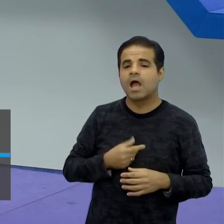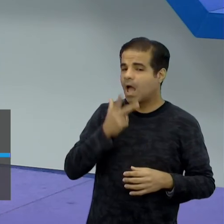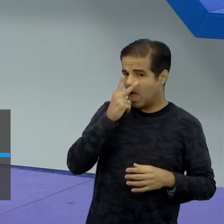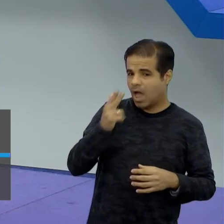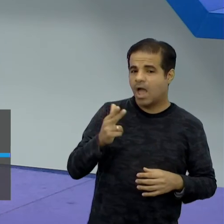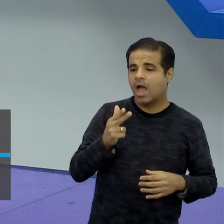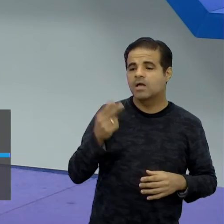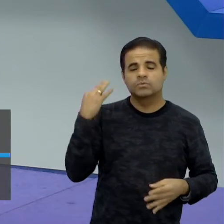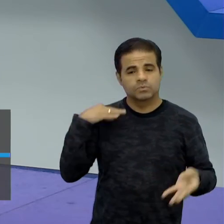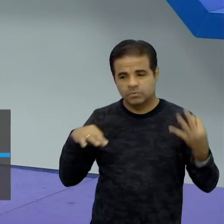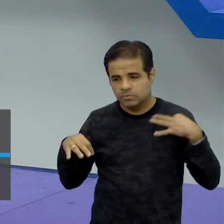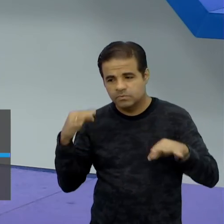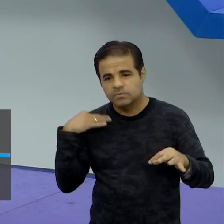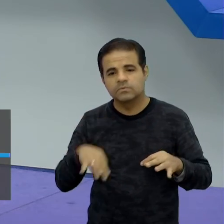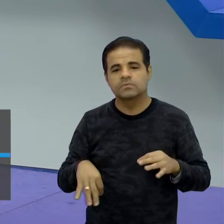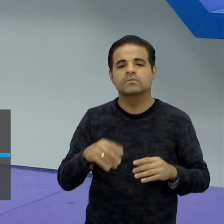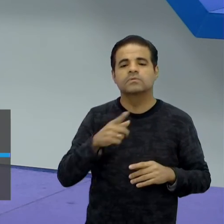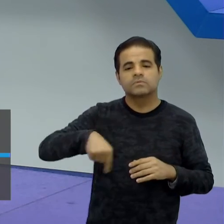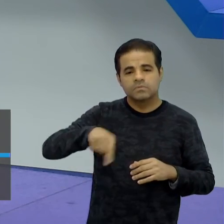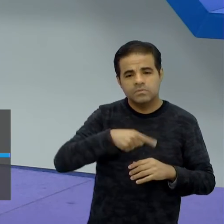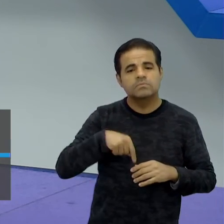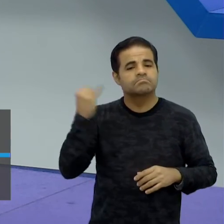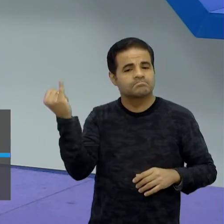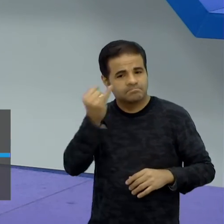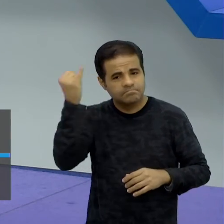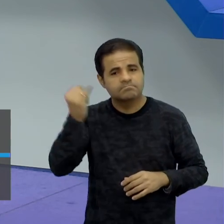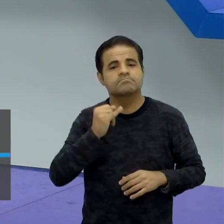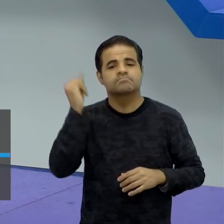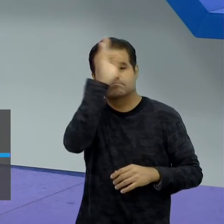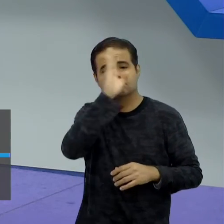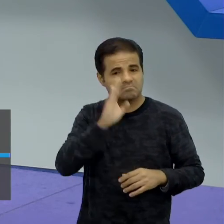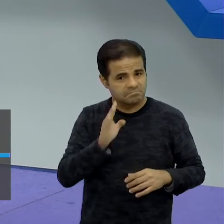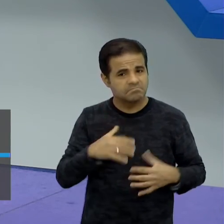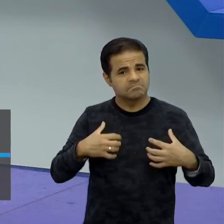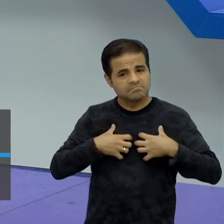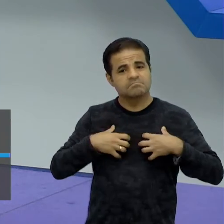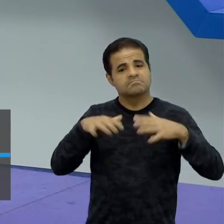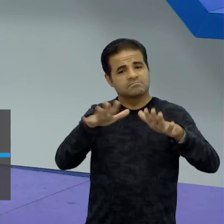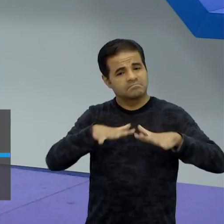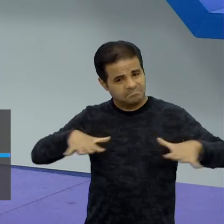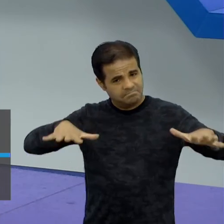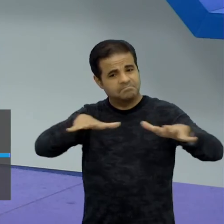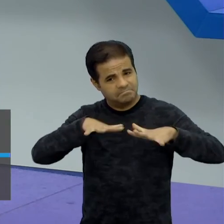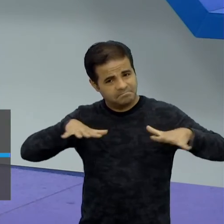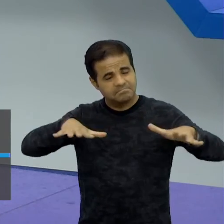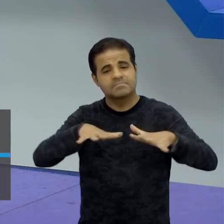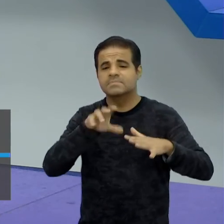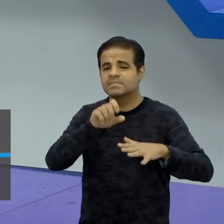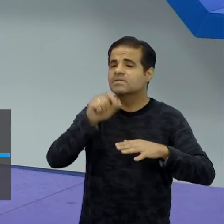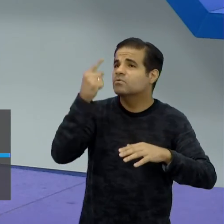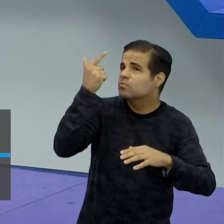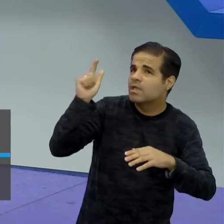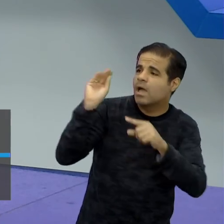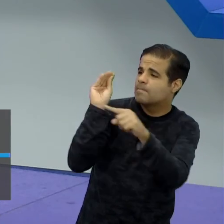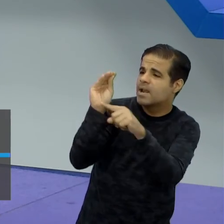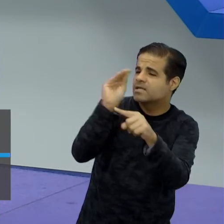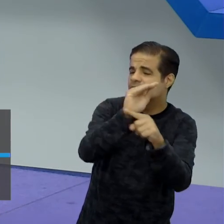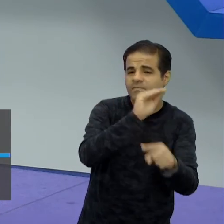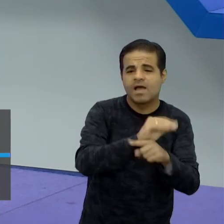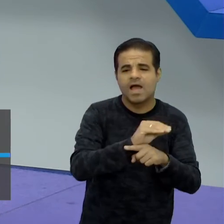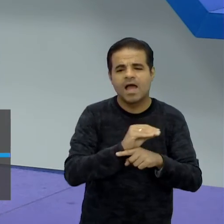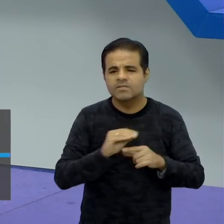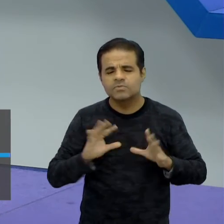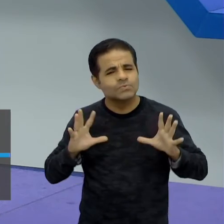que o turismo ele é fundamental para o Brasil, né, de modo geral. E se a gente não tem a preservação